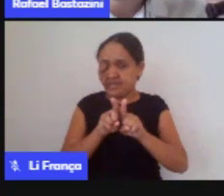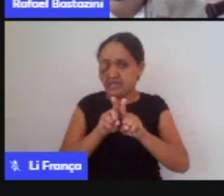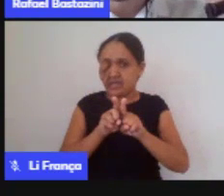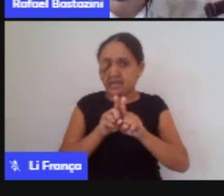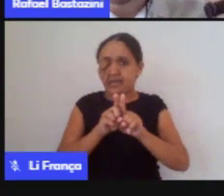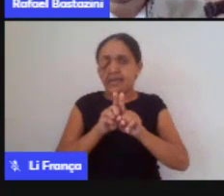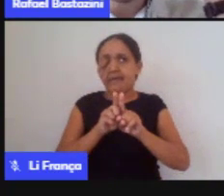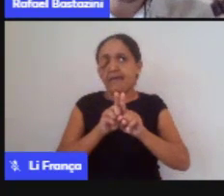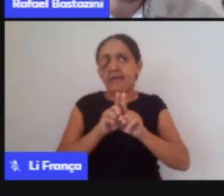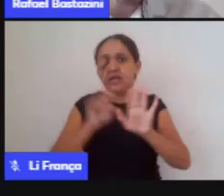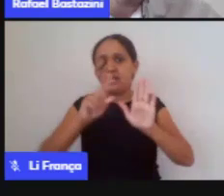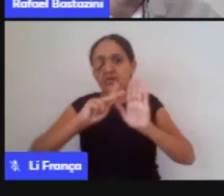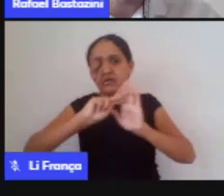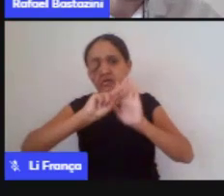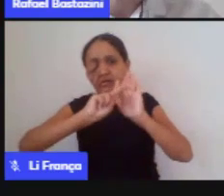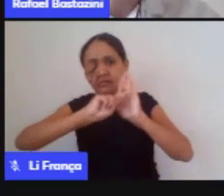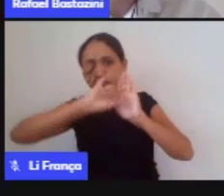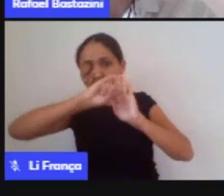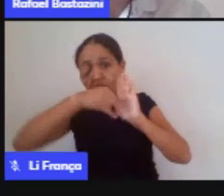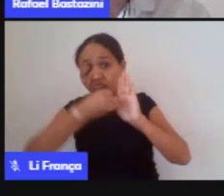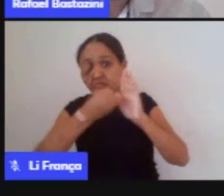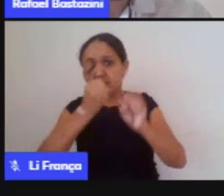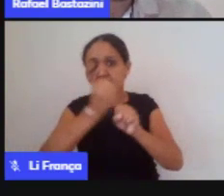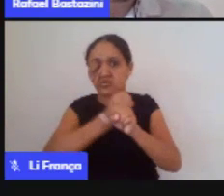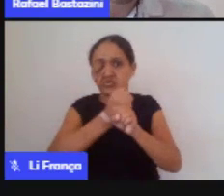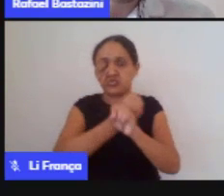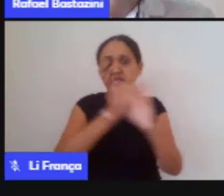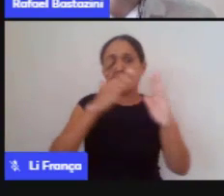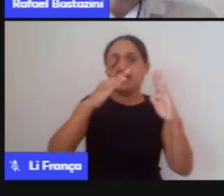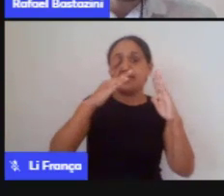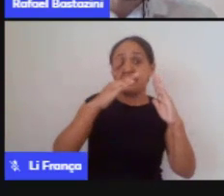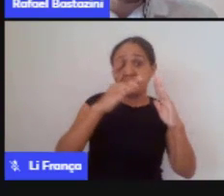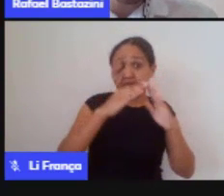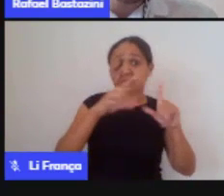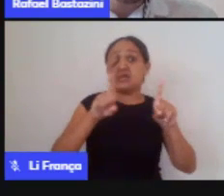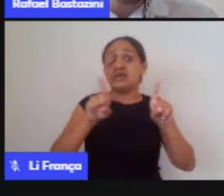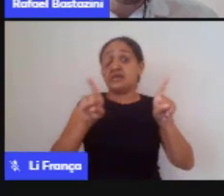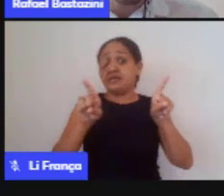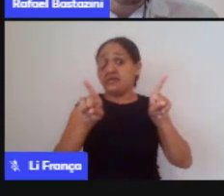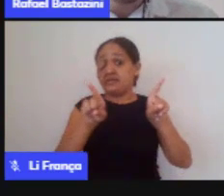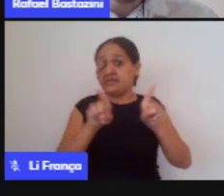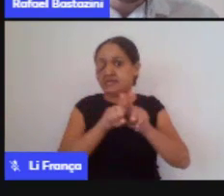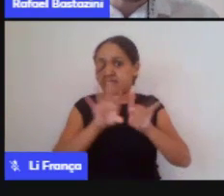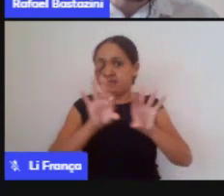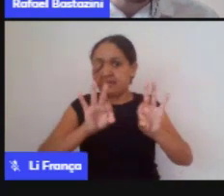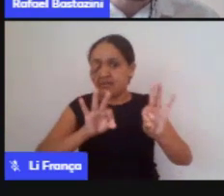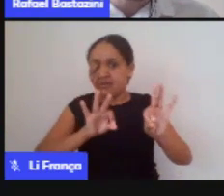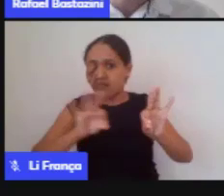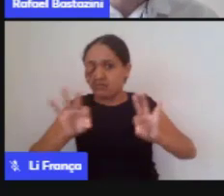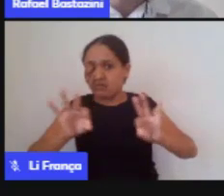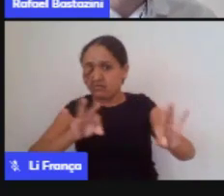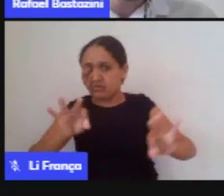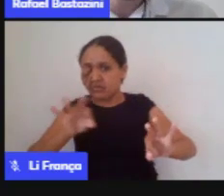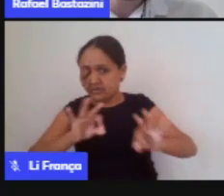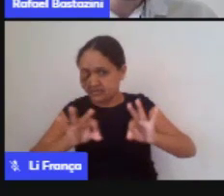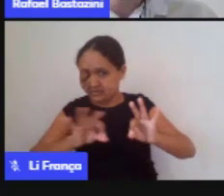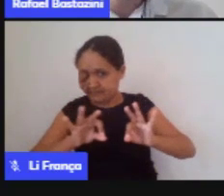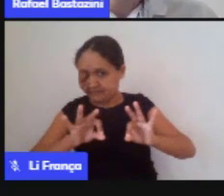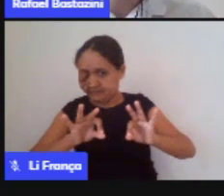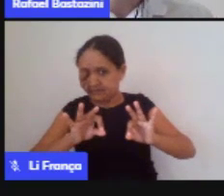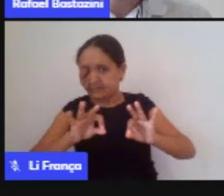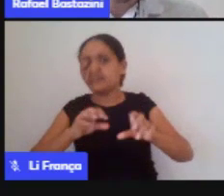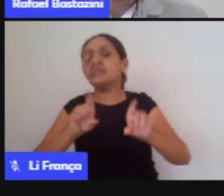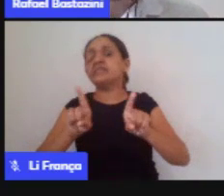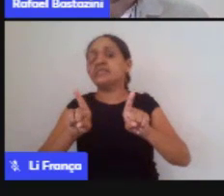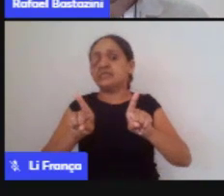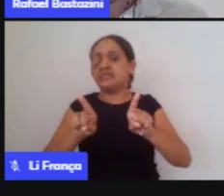para desenvolver ou para construir casas, mas também para desenvolver infraestruturas. Então, esse